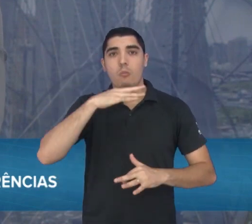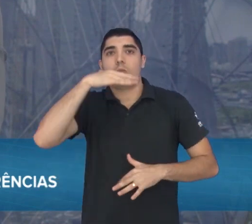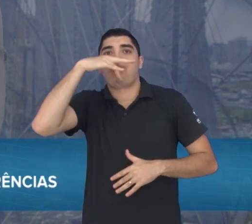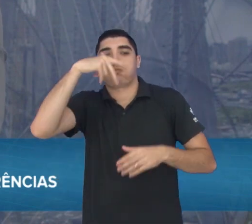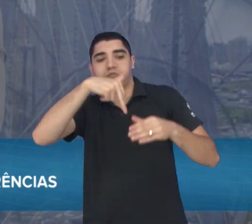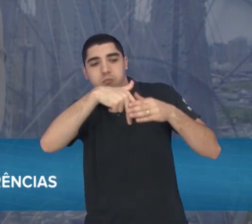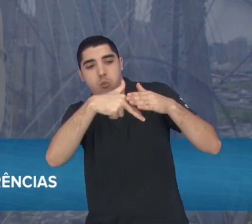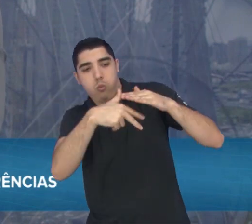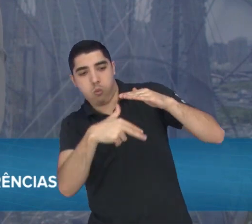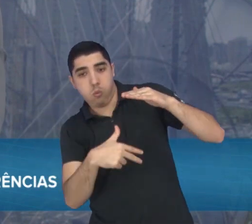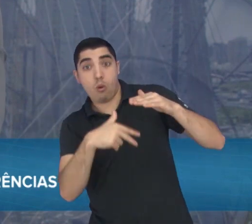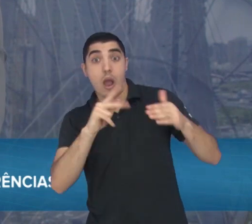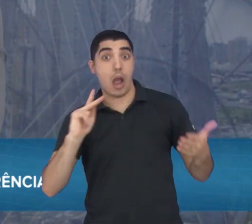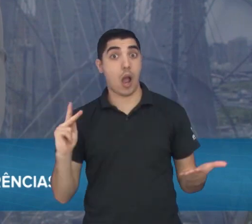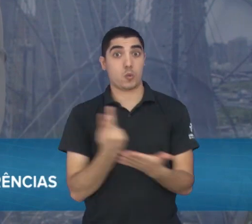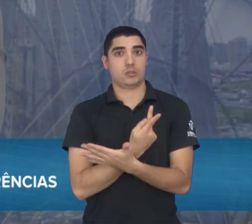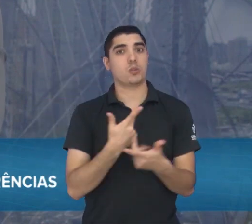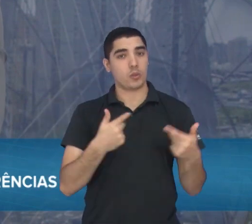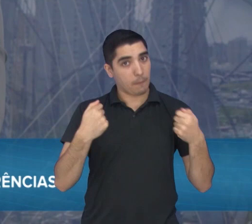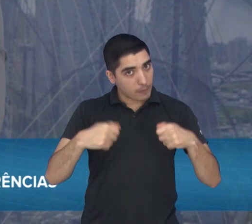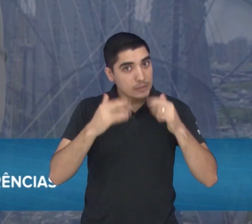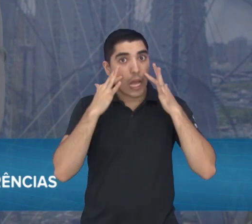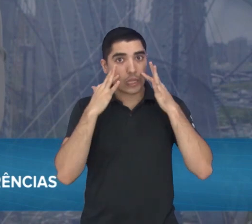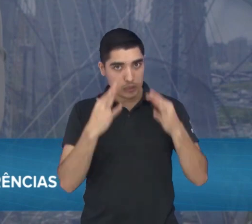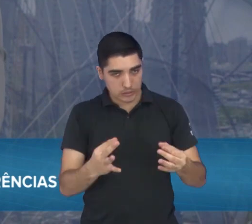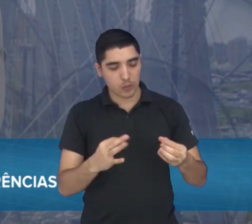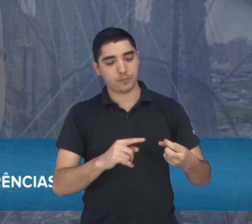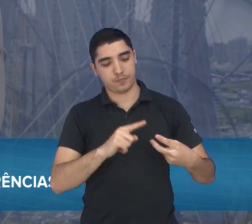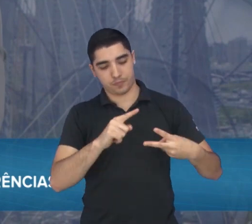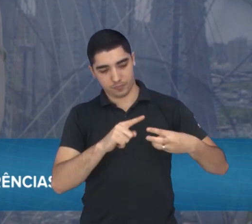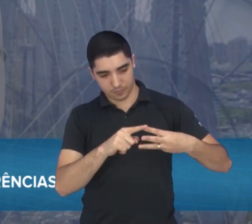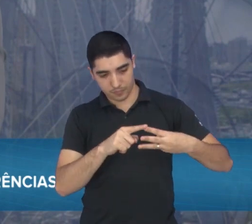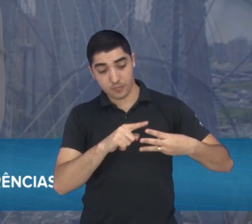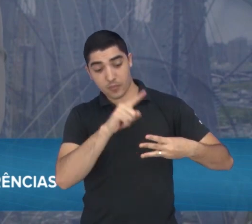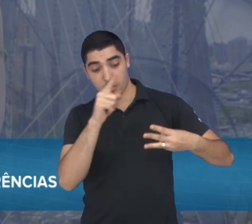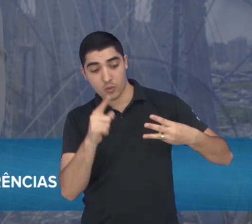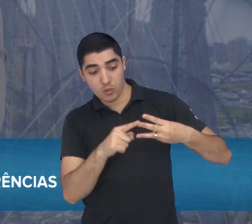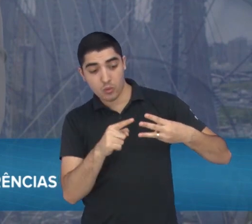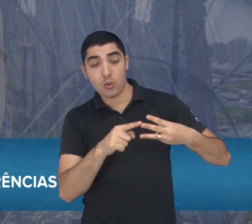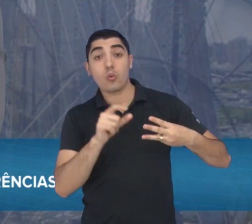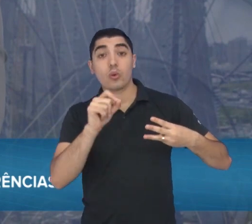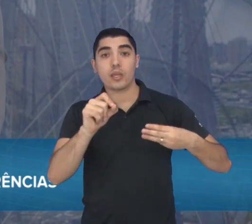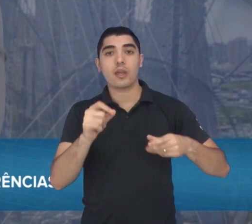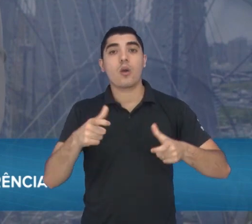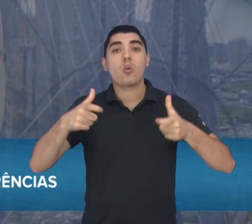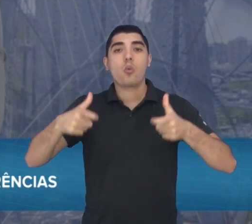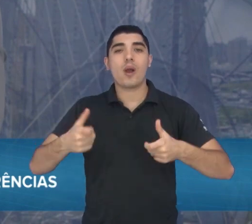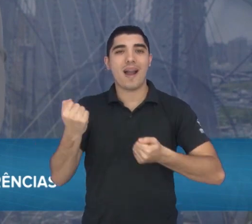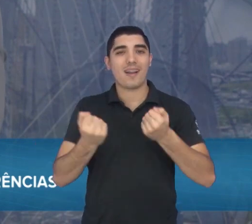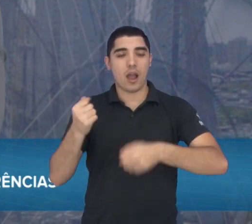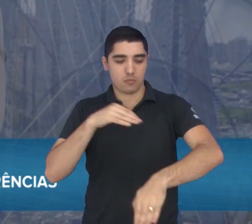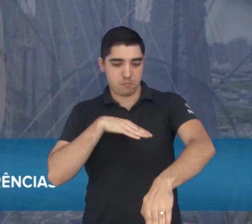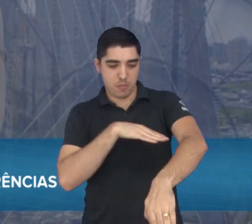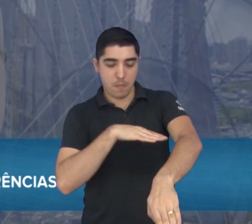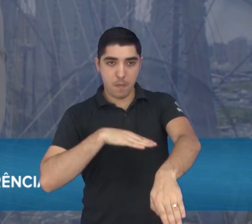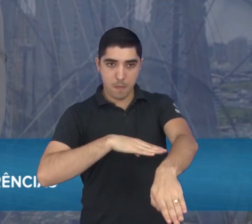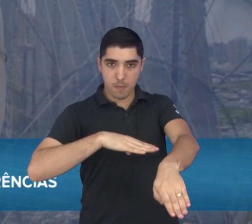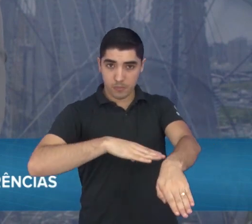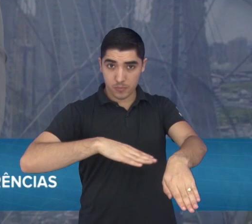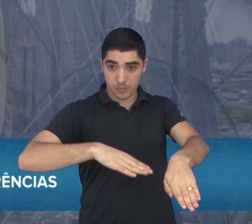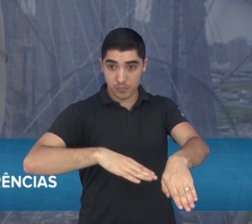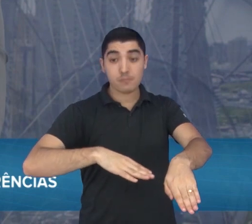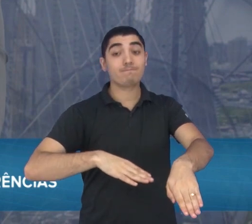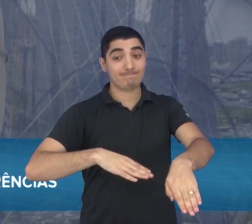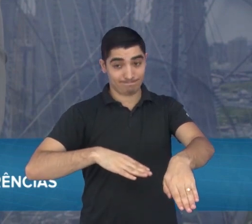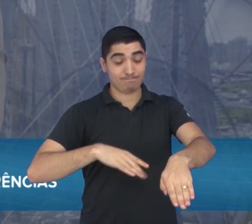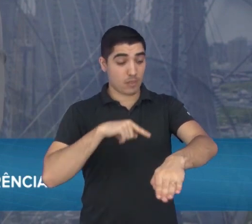acidentes, então piscina é um lugar que temos que ter atenção. Outro lugar que temos que ter atenção é estacionamento. Estacionamento, por incrível